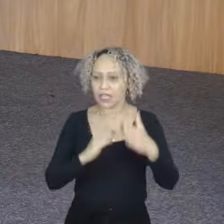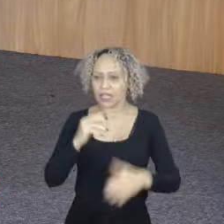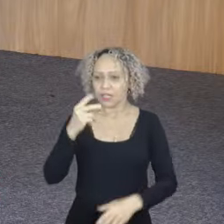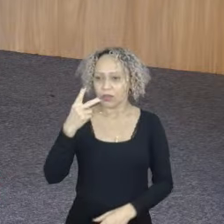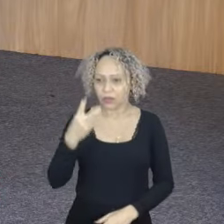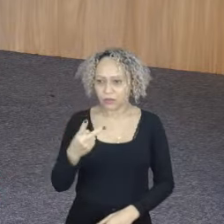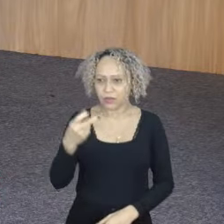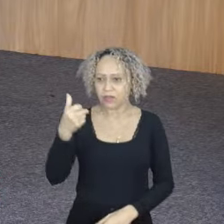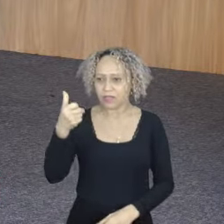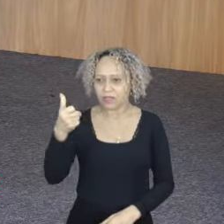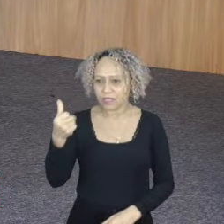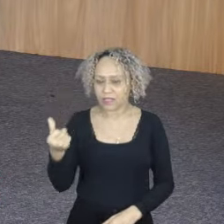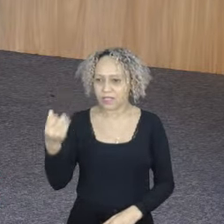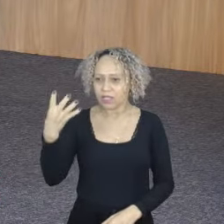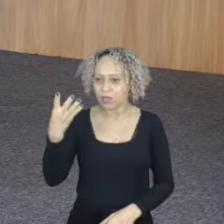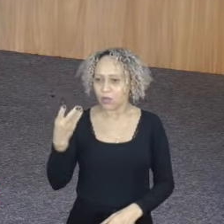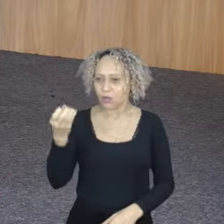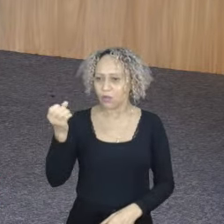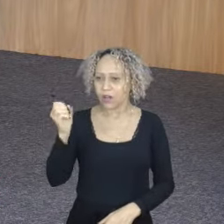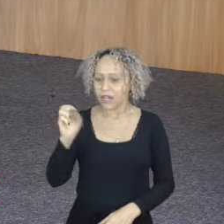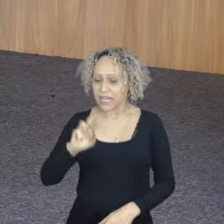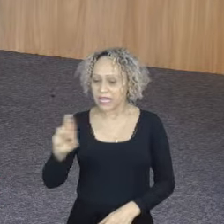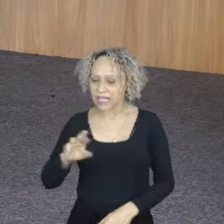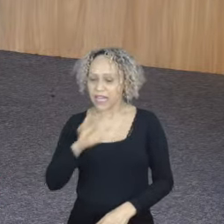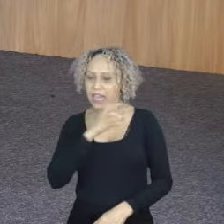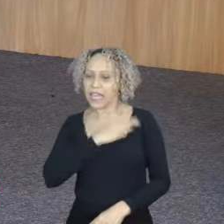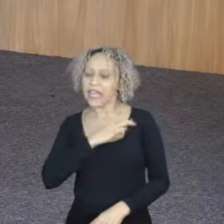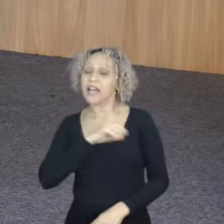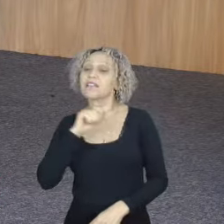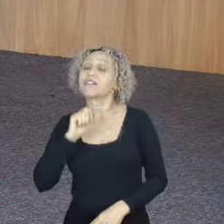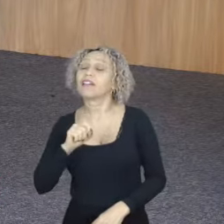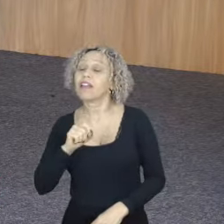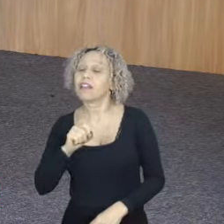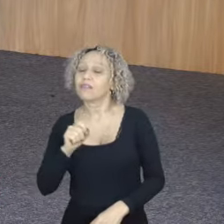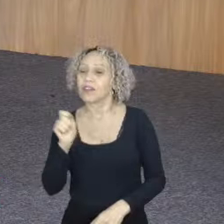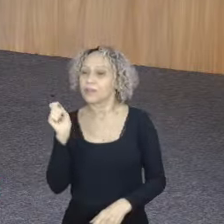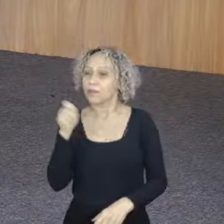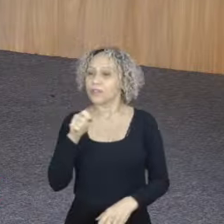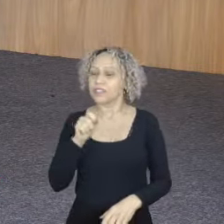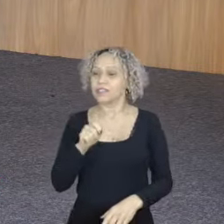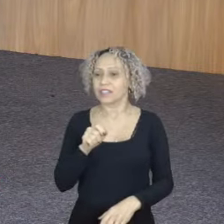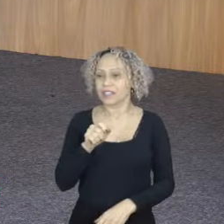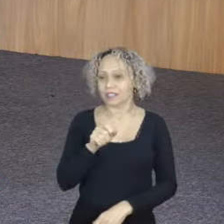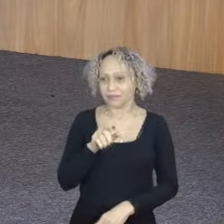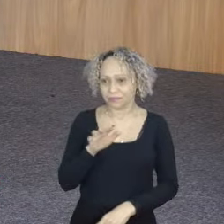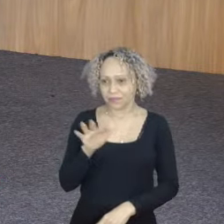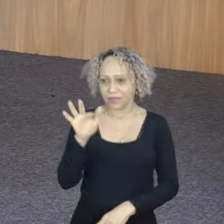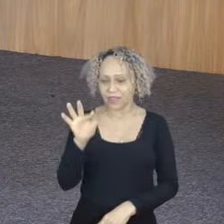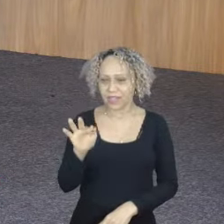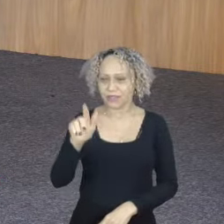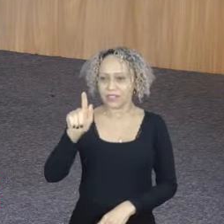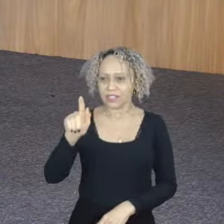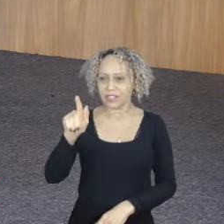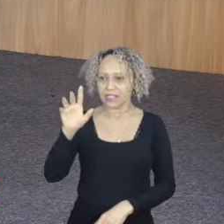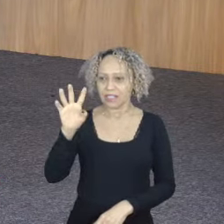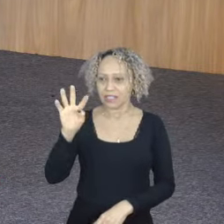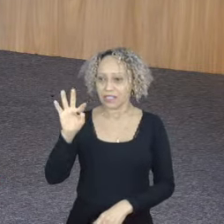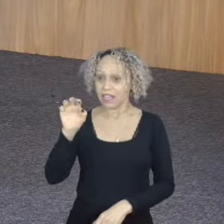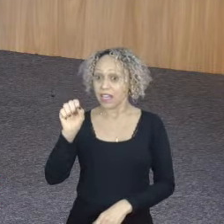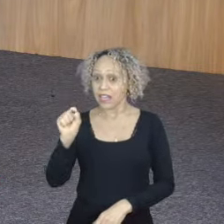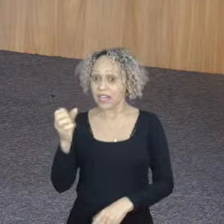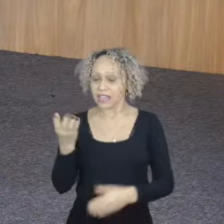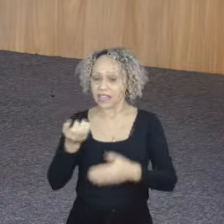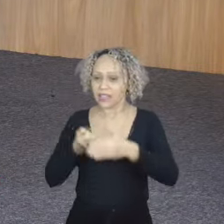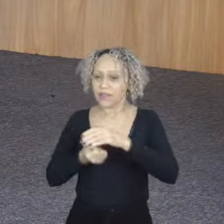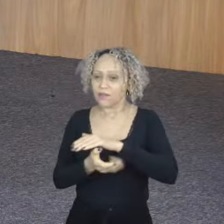2.640 vão poder contar agora com os depósitos futuros do FGTS para compra de um imóvel. Trata-se de